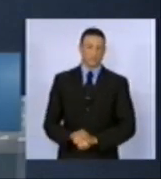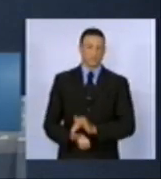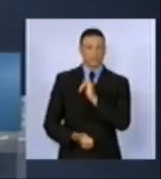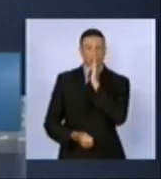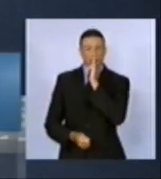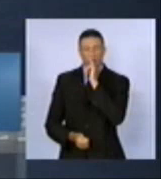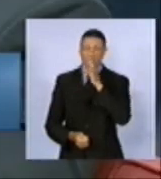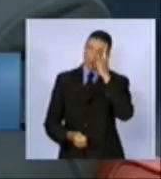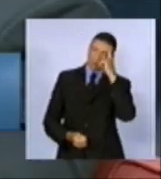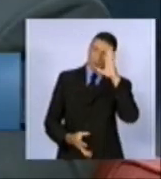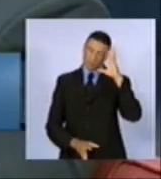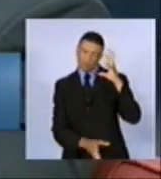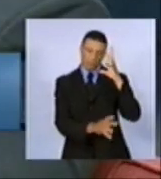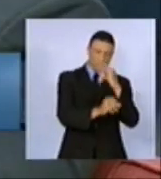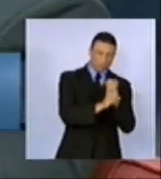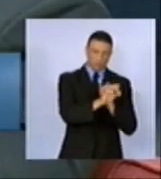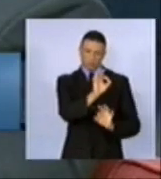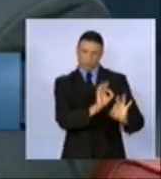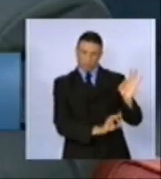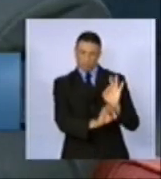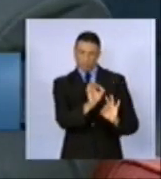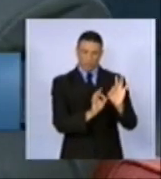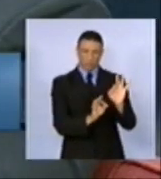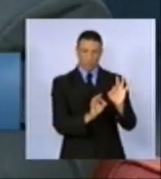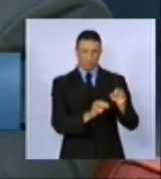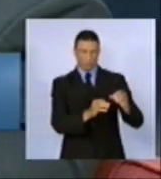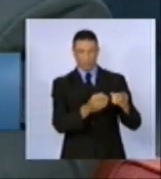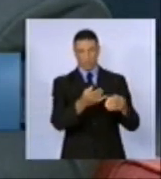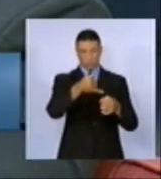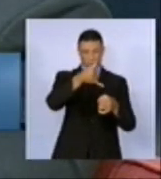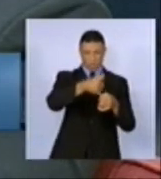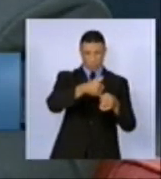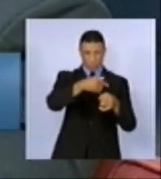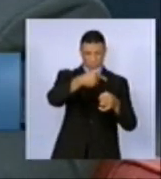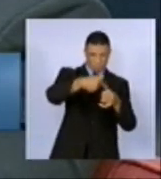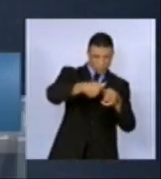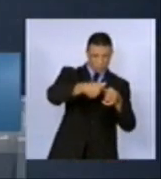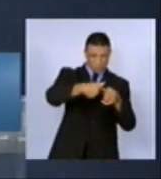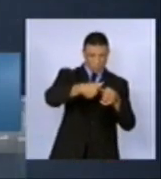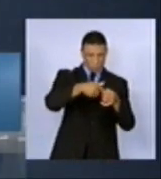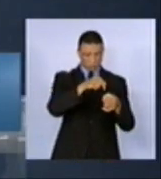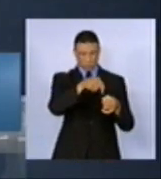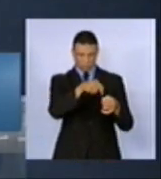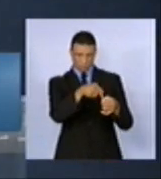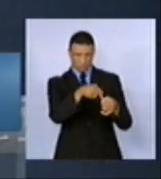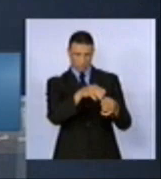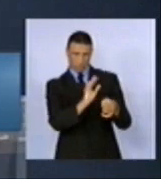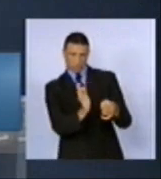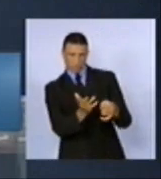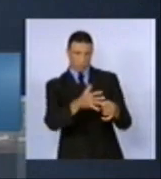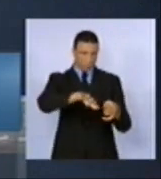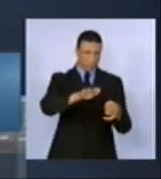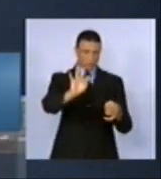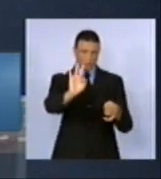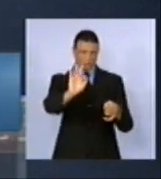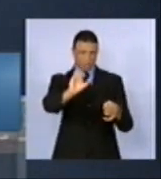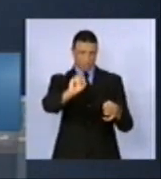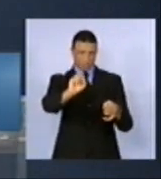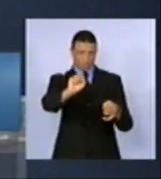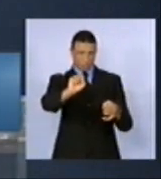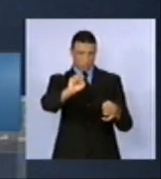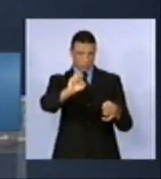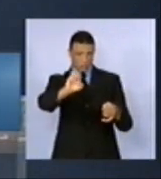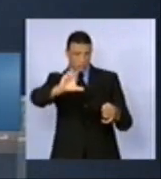mais ou menos que cada J de combustível unidade de energia de energia combustível fóssil e